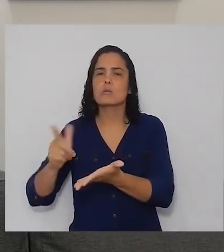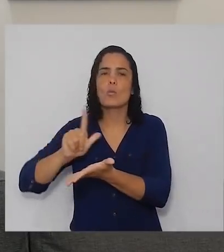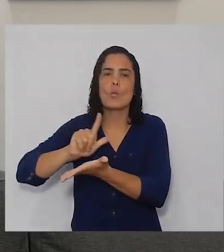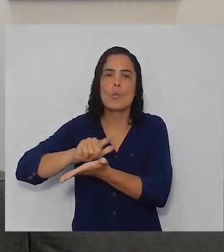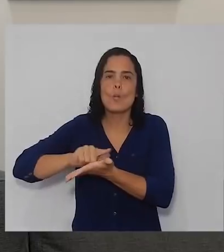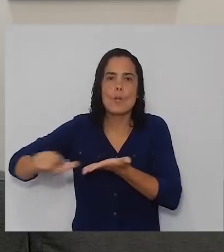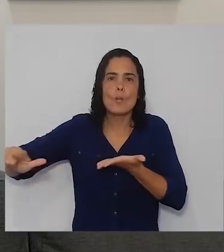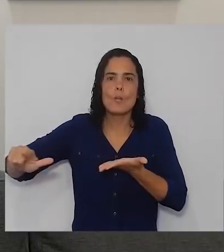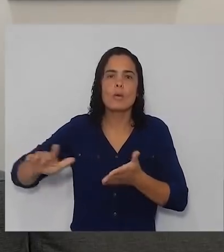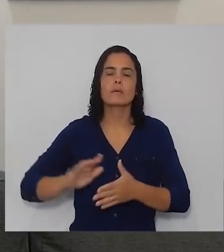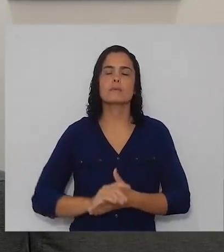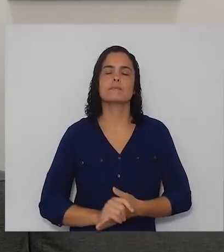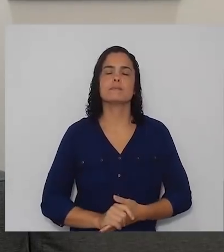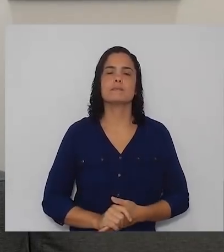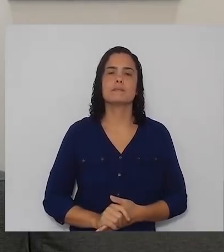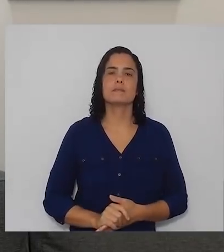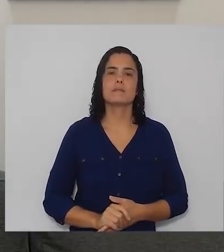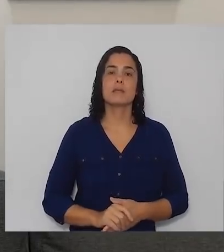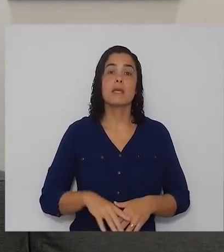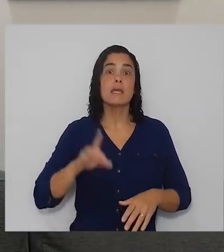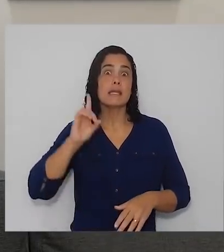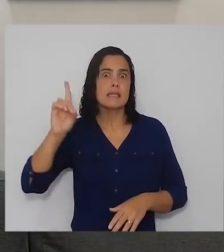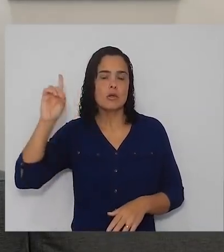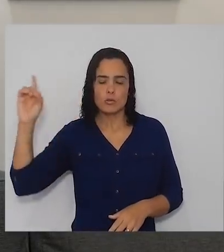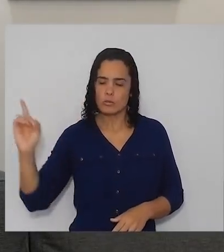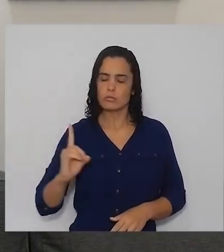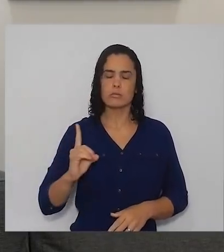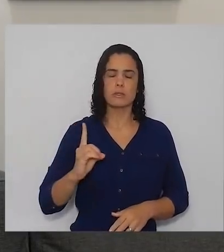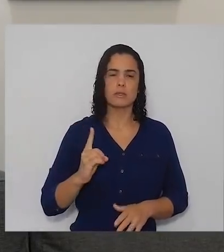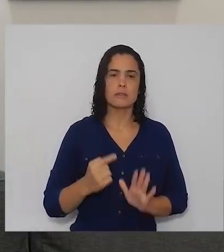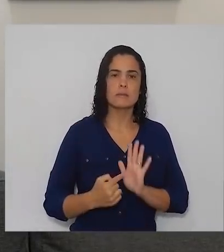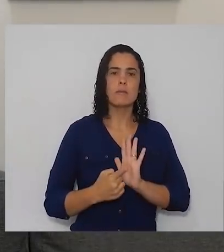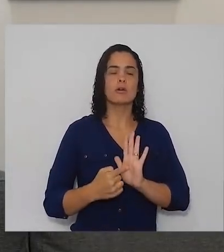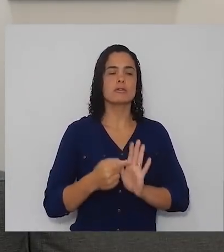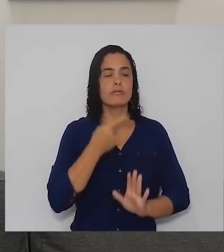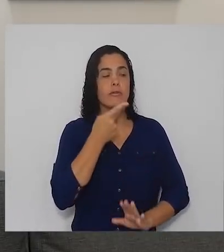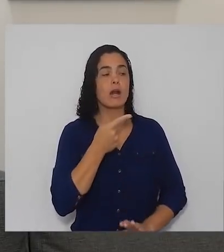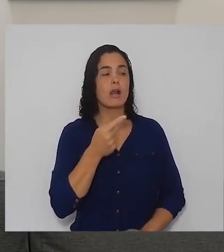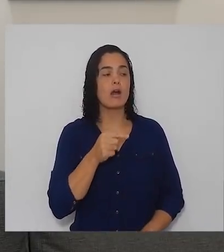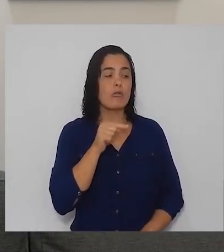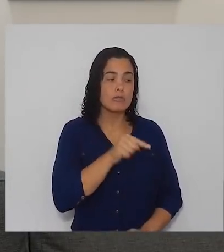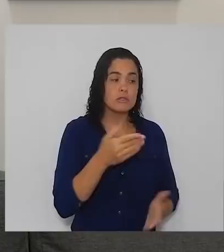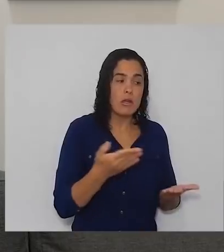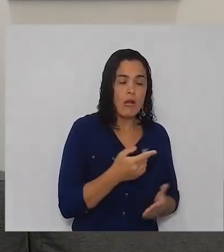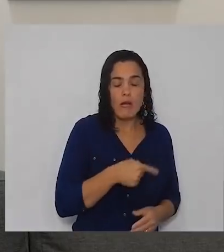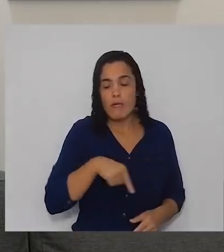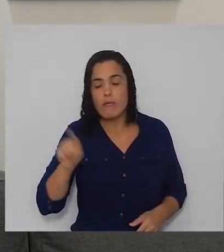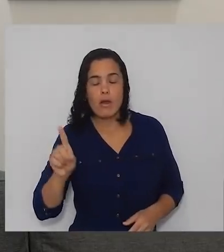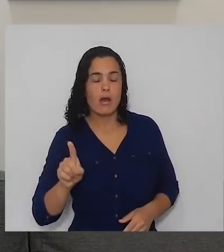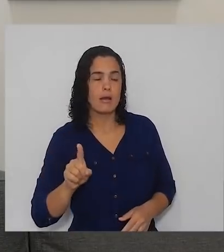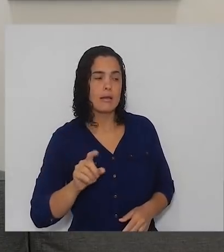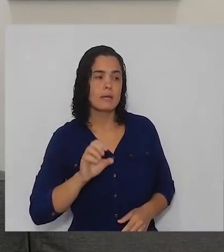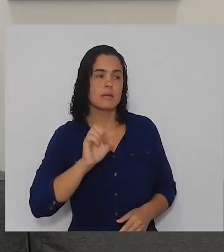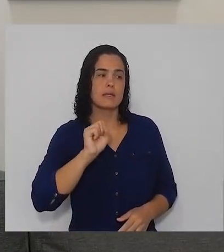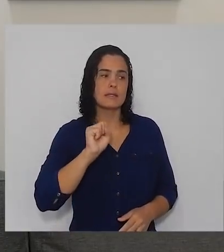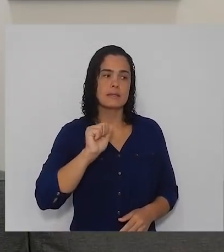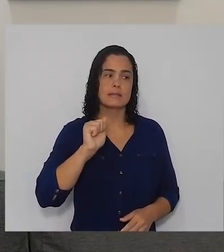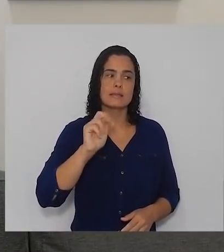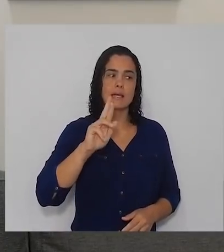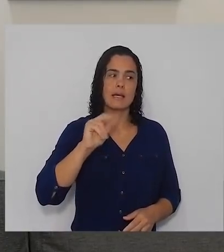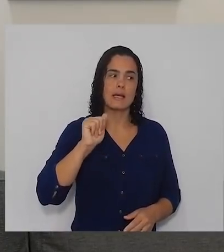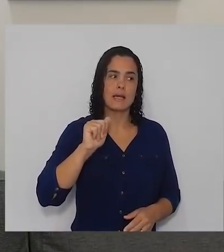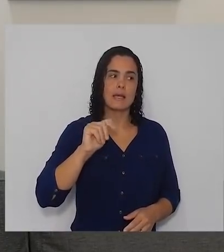diz, siga para Sarepta, ou seja, há um plano no futuro. Isso me faz lembrar Jeremias 29:11,